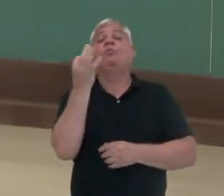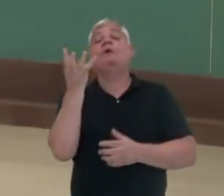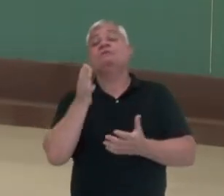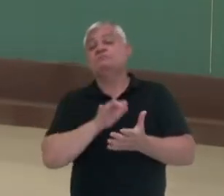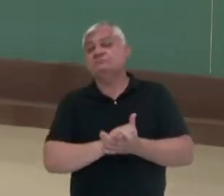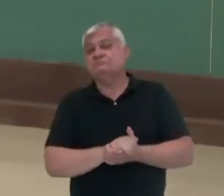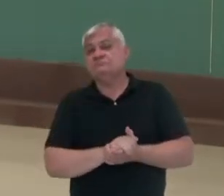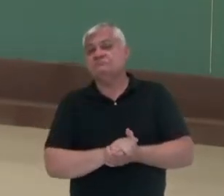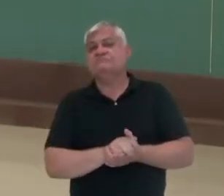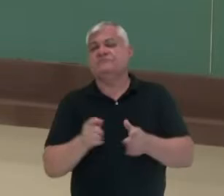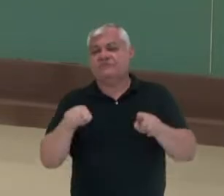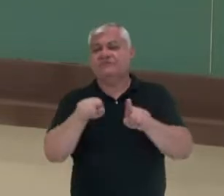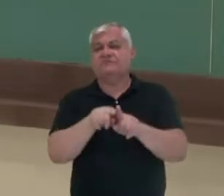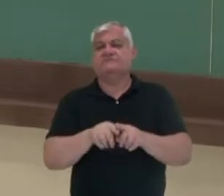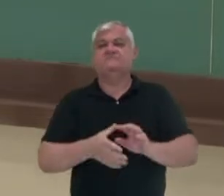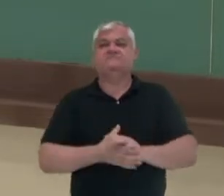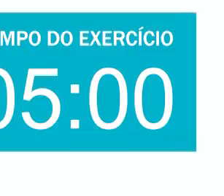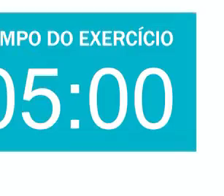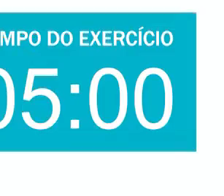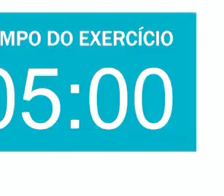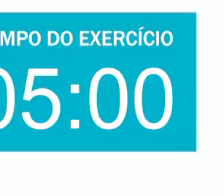café? A gente já volta.